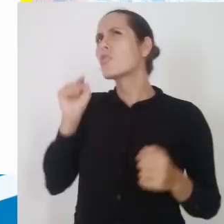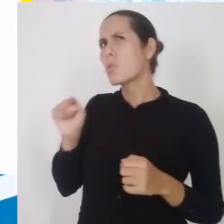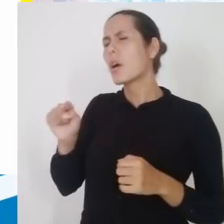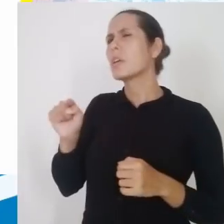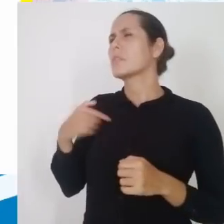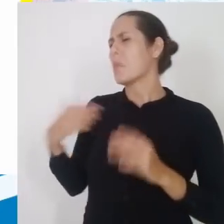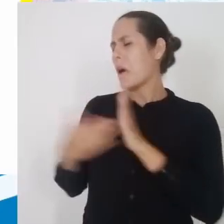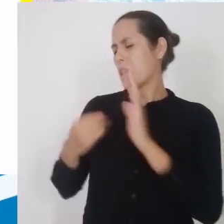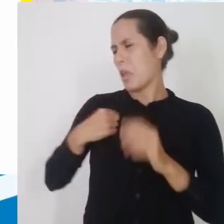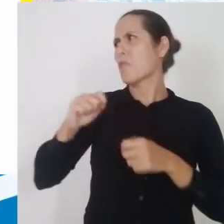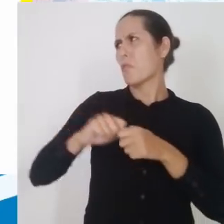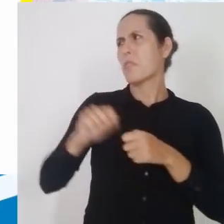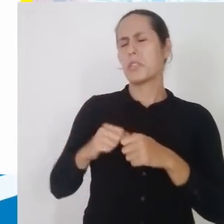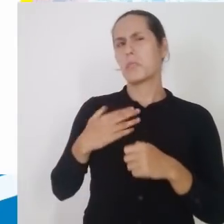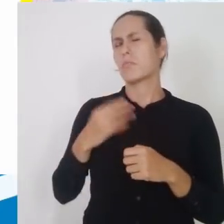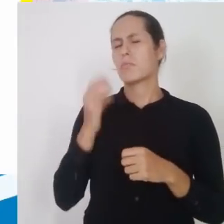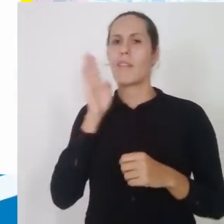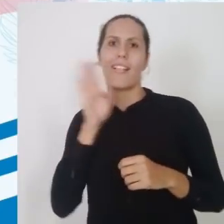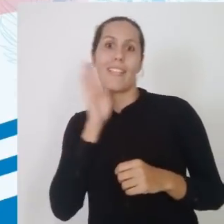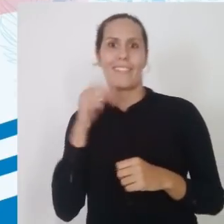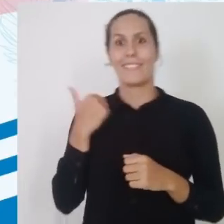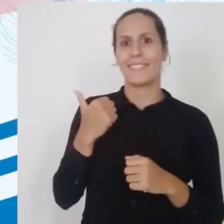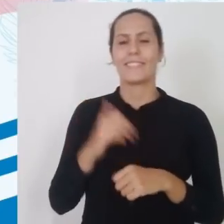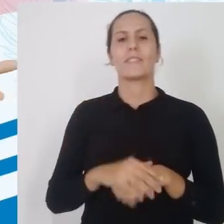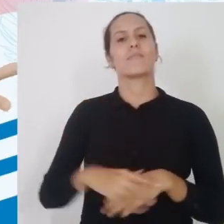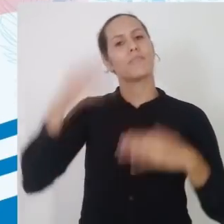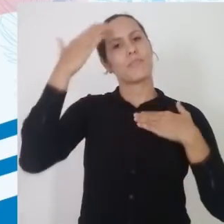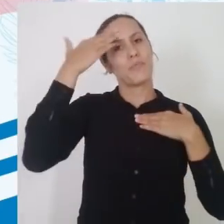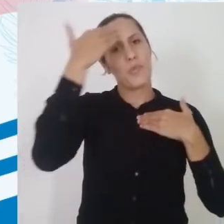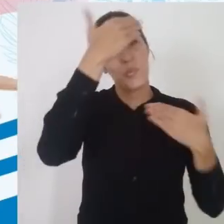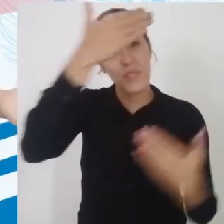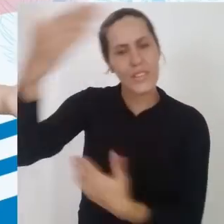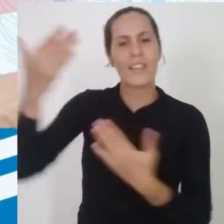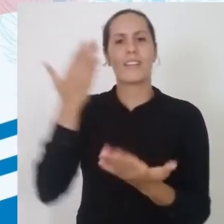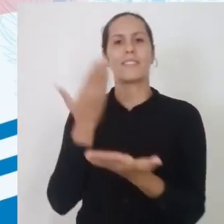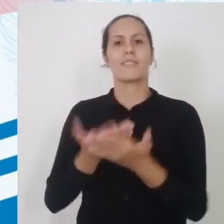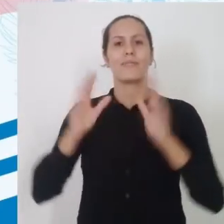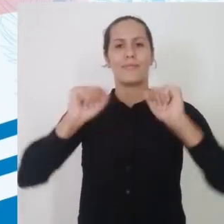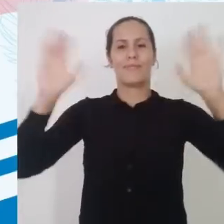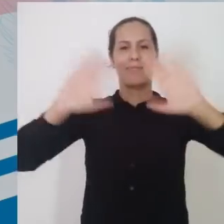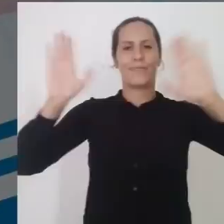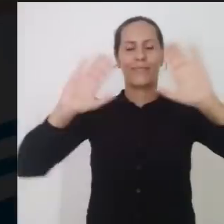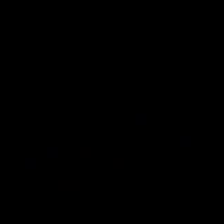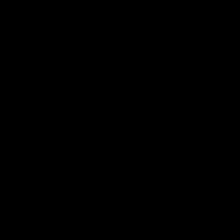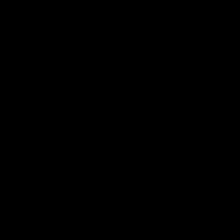fotoreportagem até eu vou fazer, vai ficar muito legal. Muito obrigada e até a próxima aula!